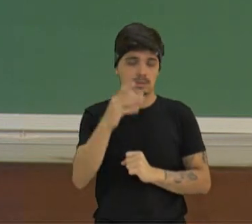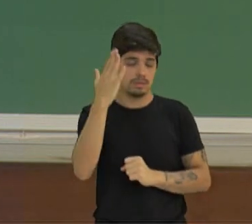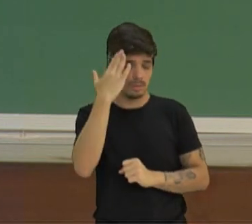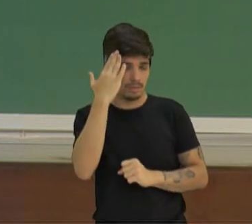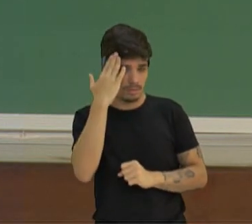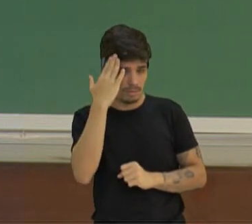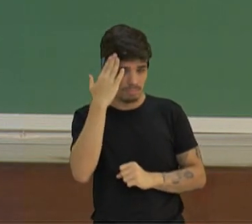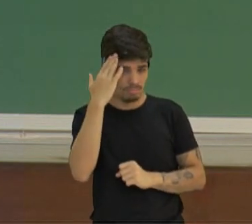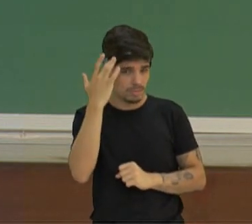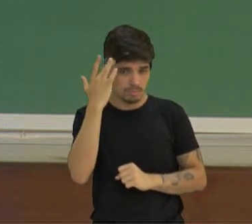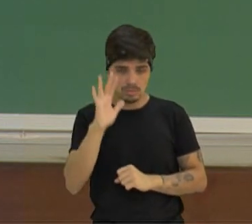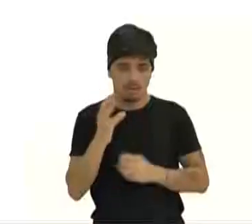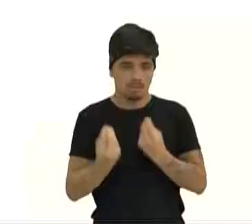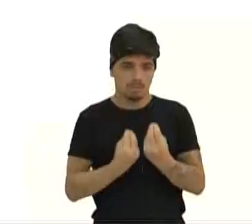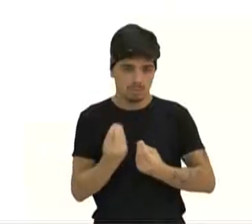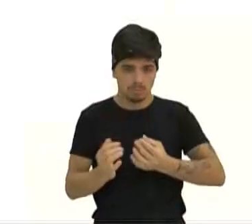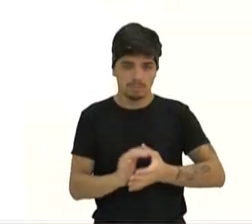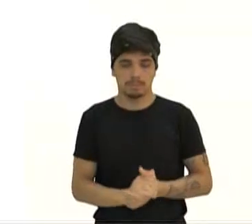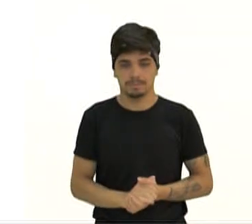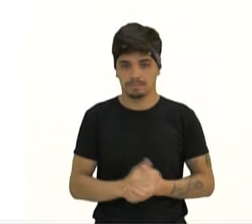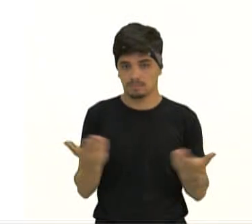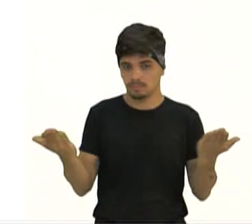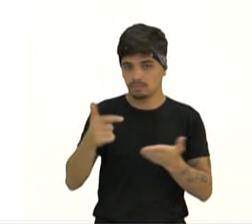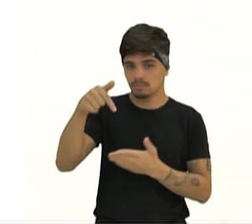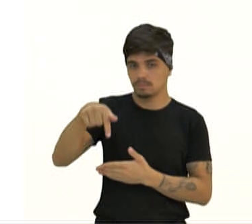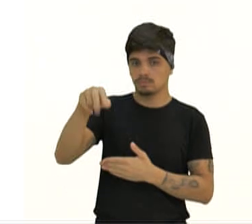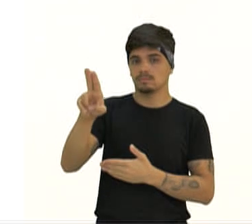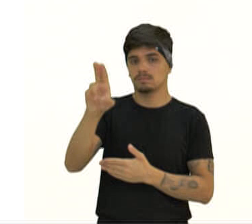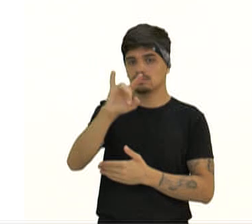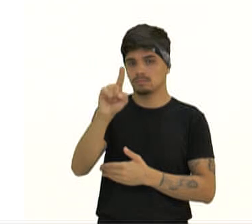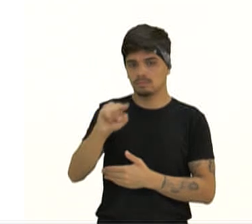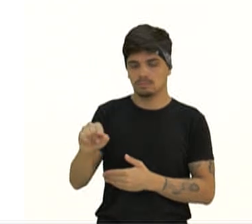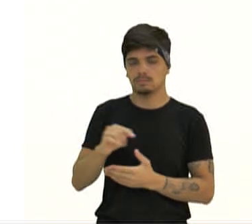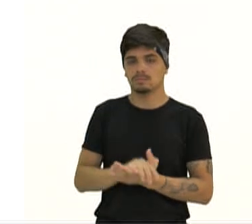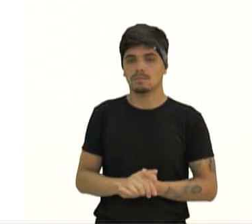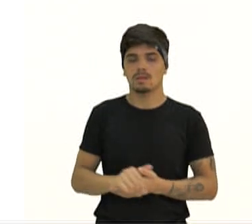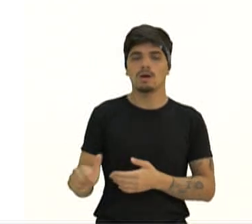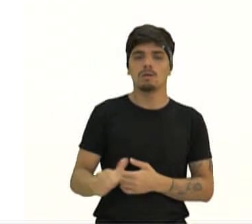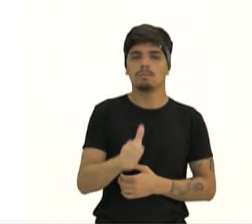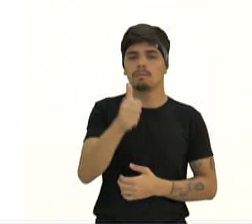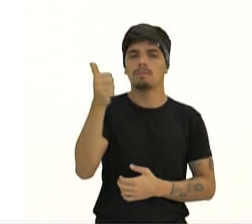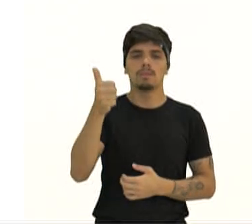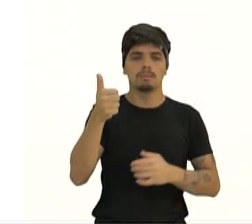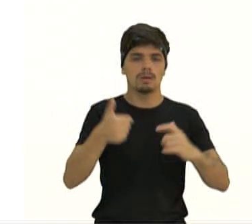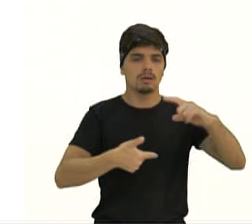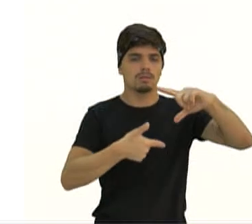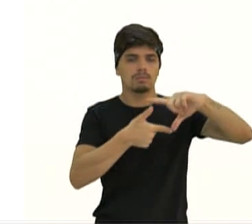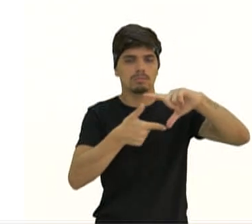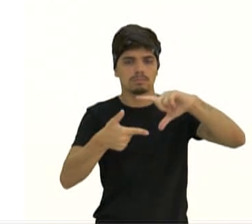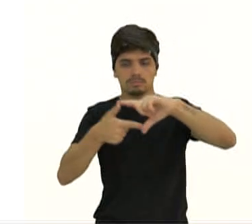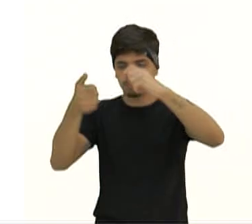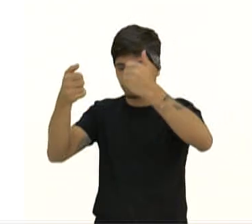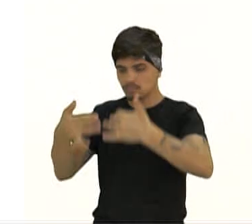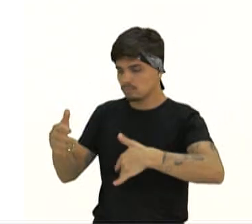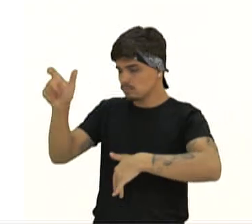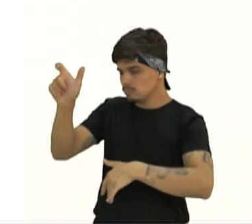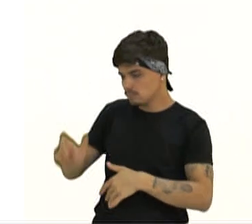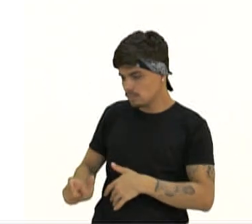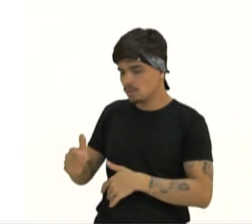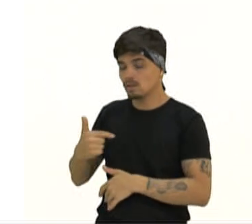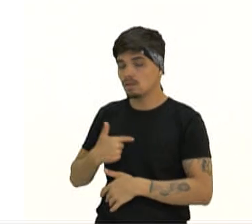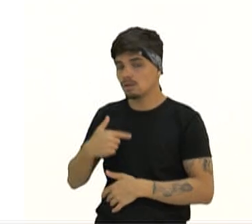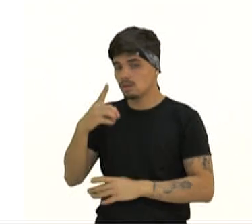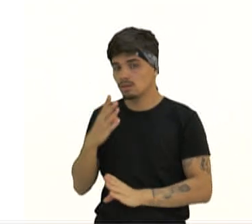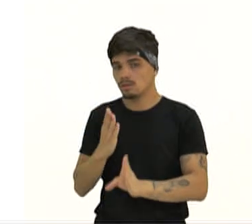e não sabem e vamos ao nosso país e no primeiro quadrinho na sala da personagem